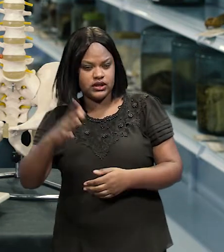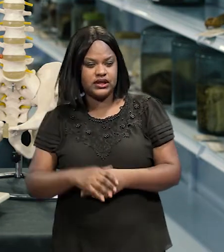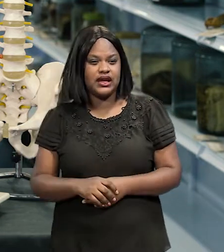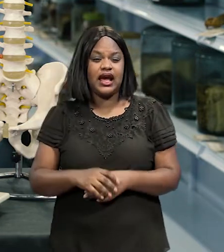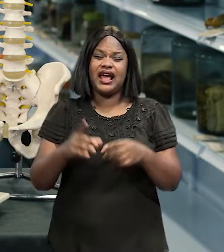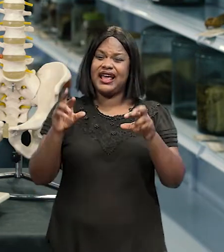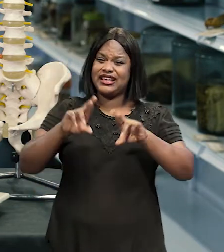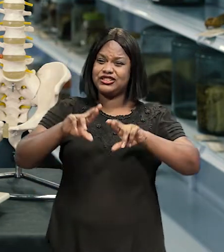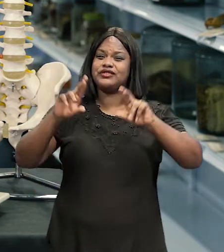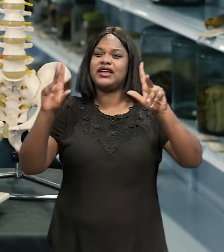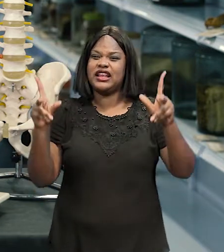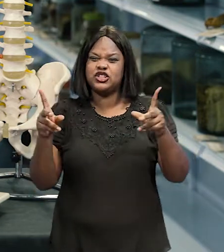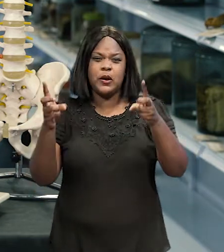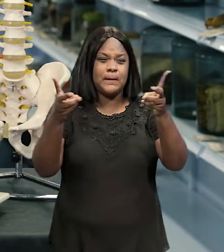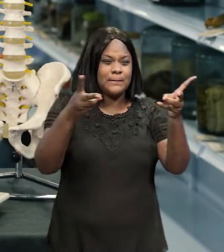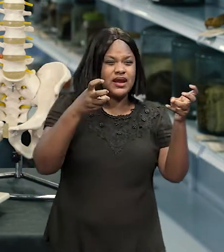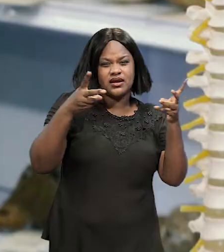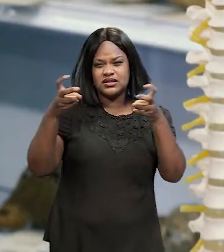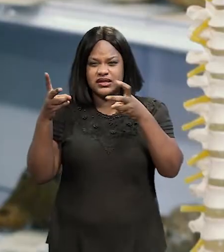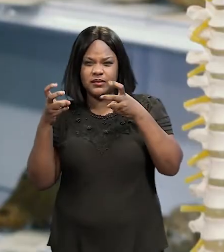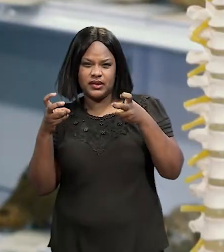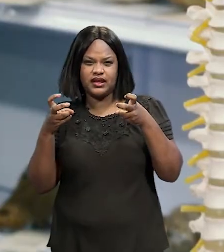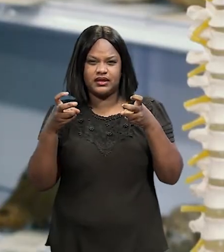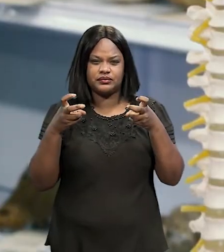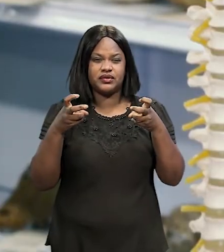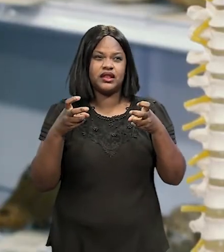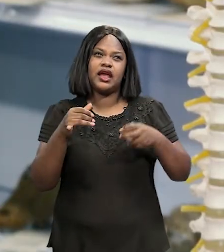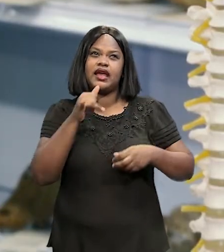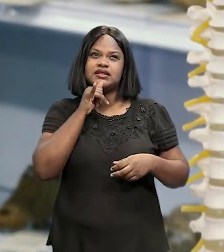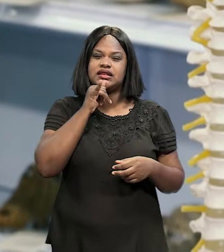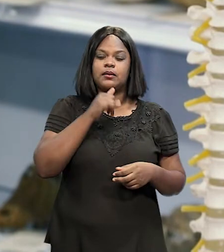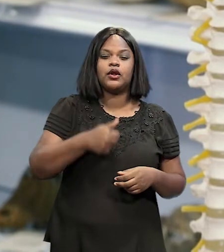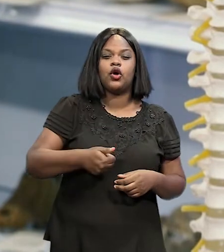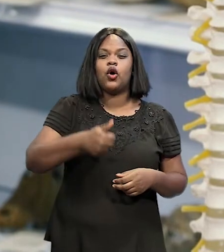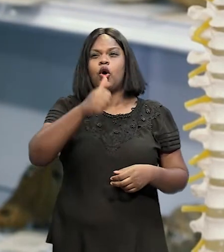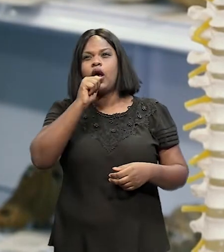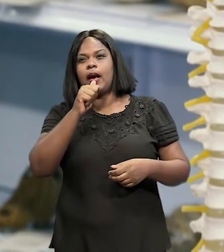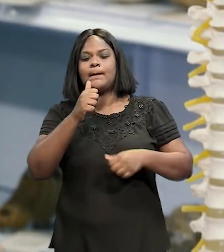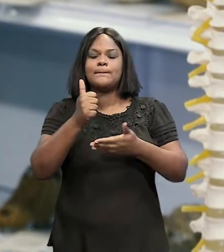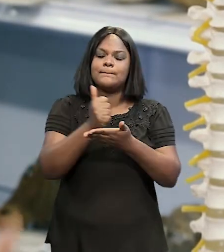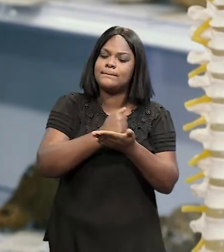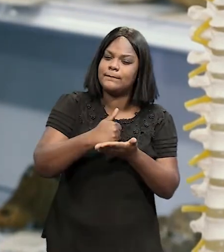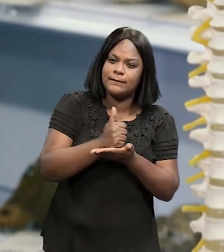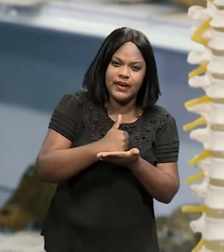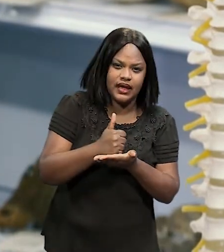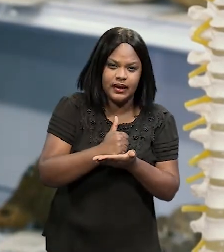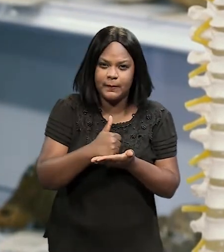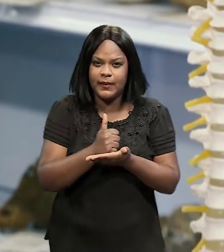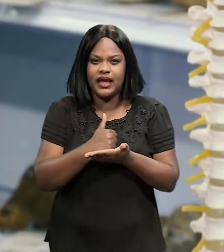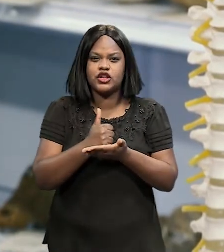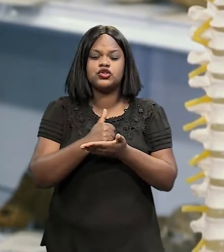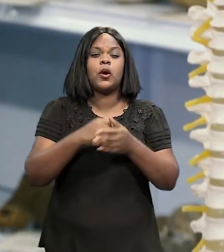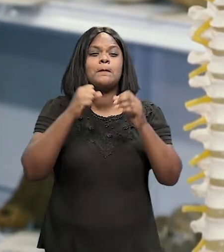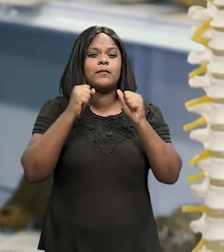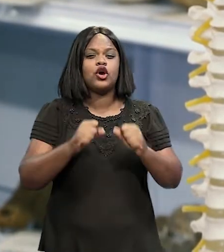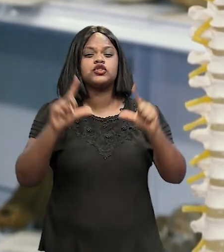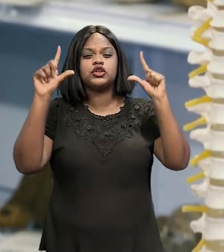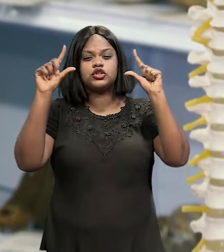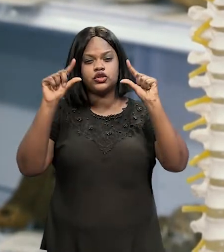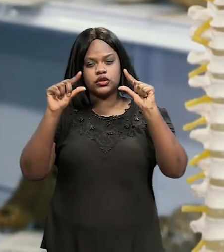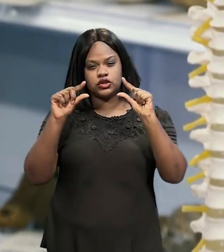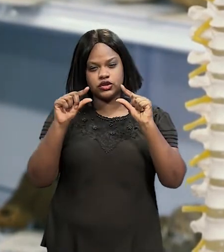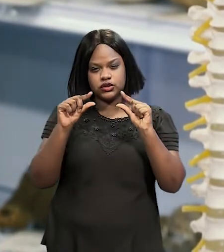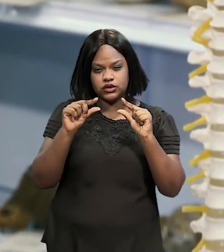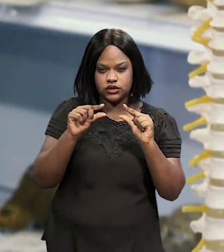forma que percebemos as sensações, como, por exemplo, o uso de analgésicos, como a morfina, ou anestésicos, que podem diminuir